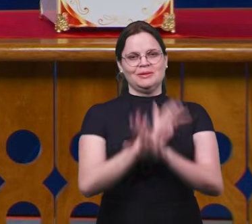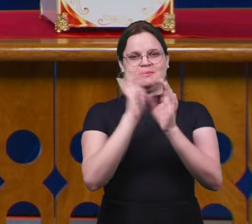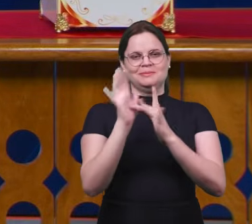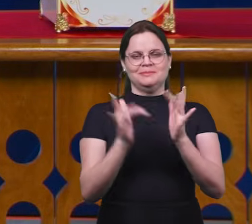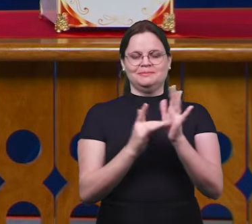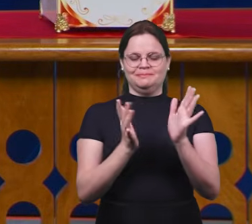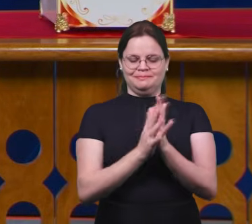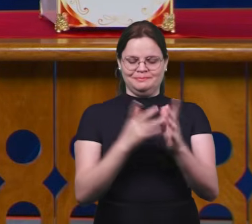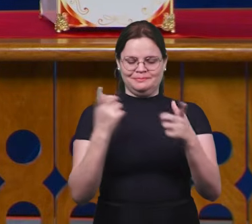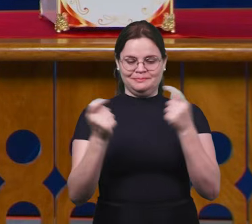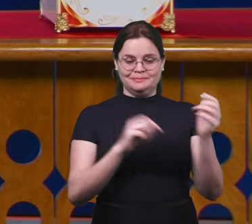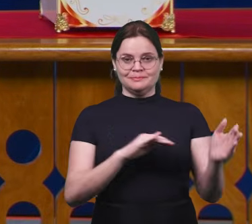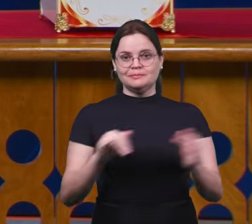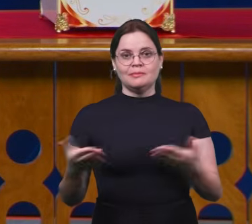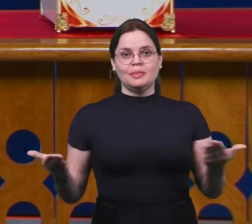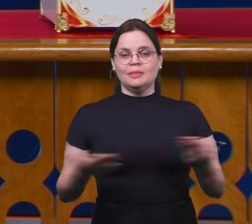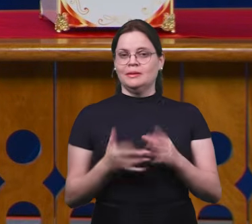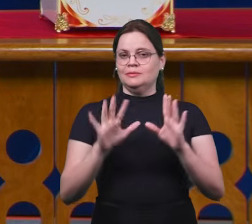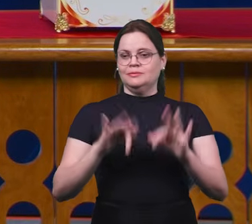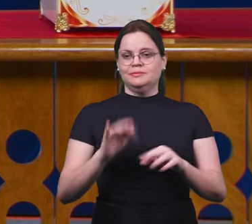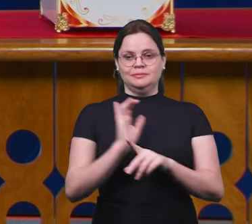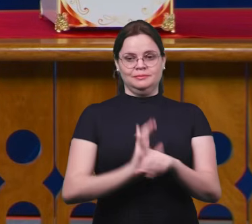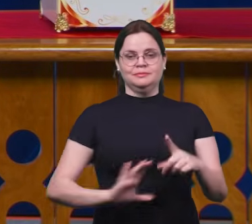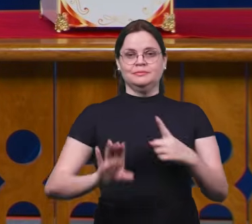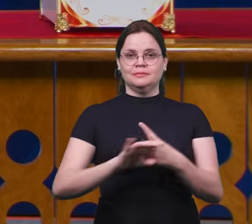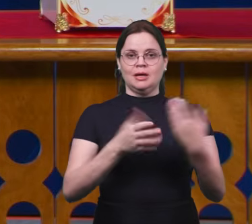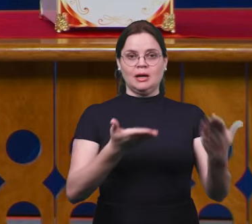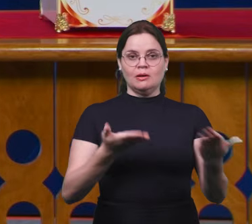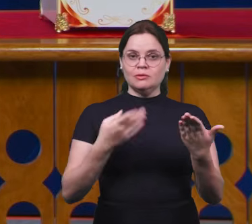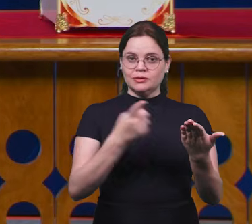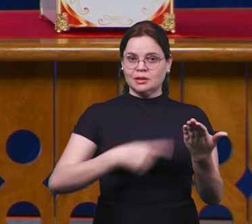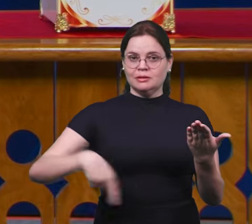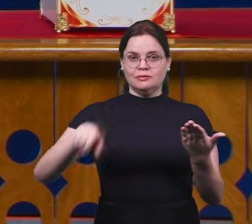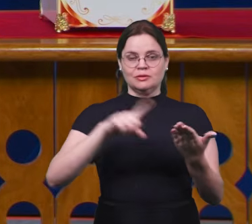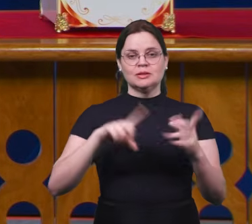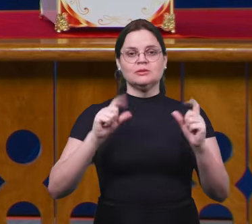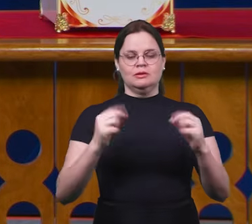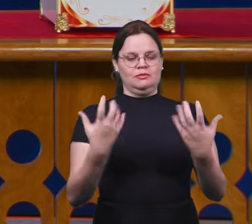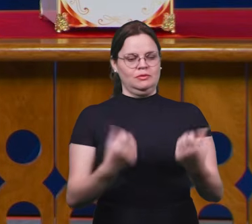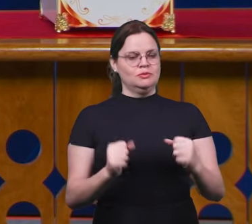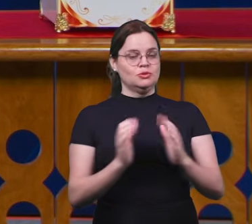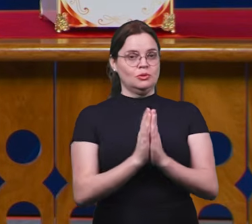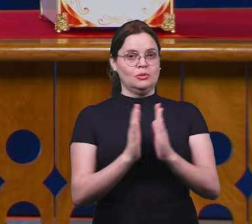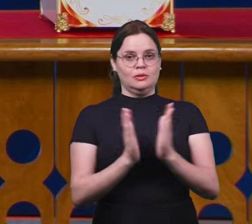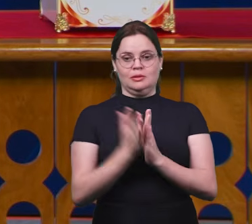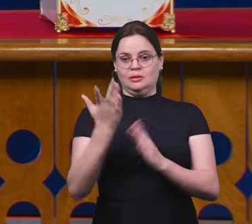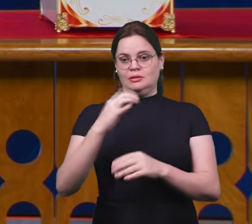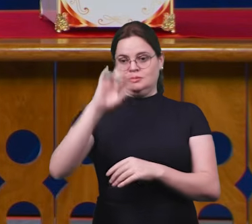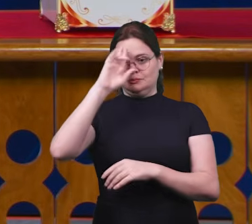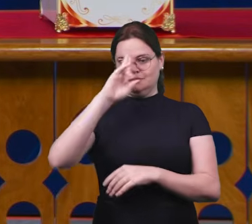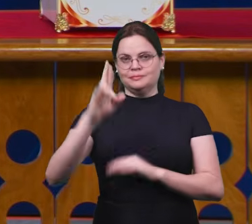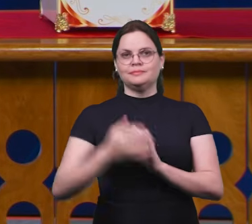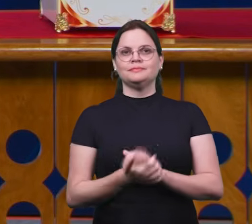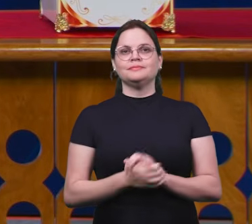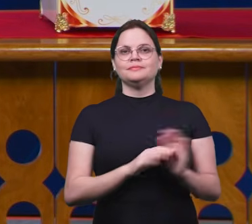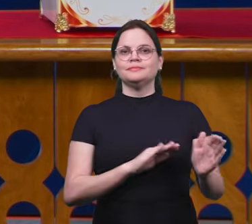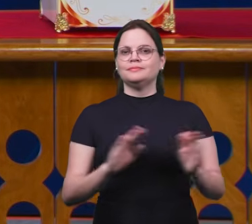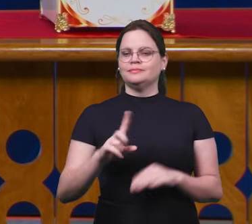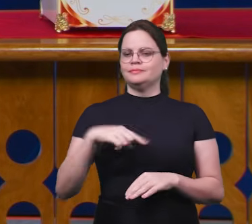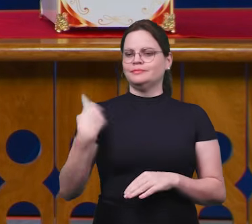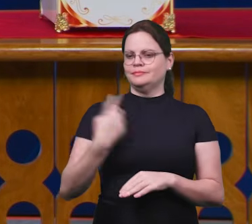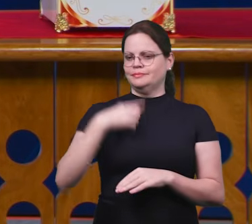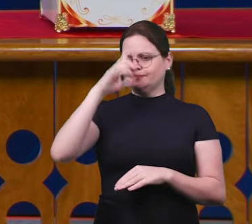Glória a Jesus. Estamos encerrando o nosso culto. Convidamos a todos para orarmos ao Senhor. Senhor Deus,